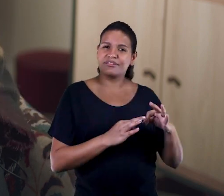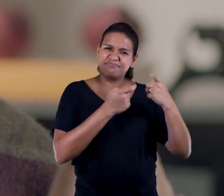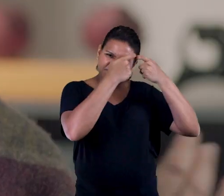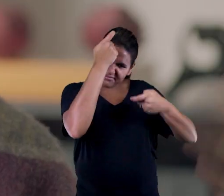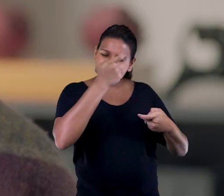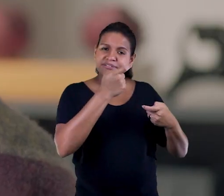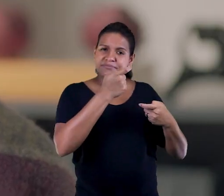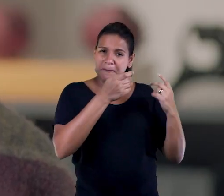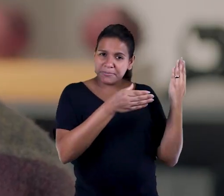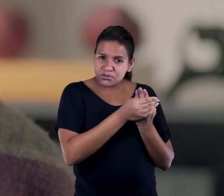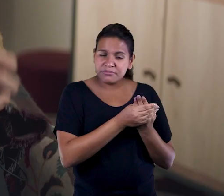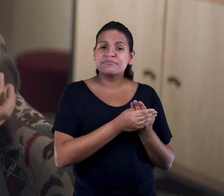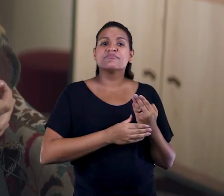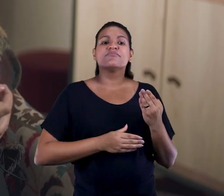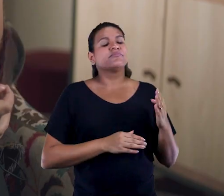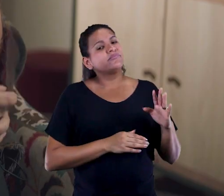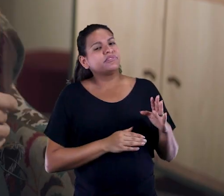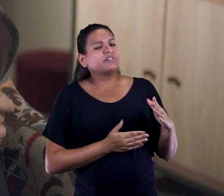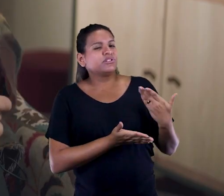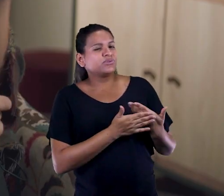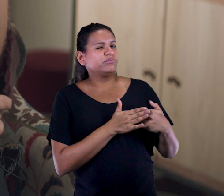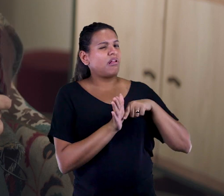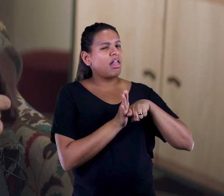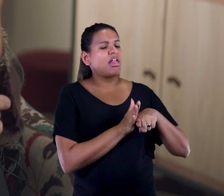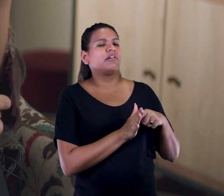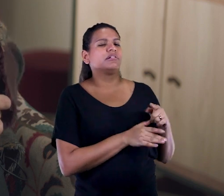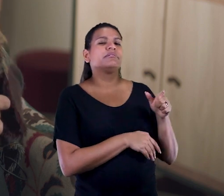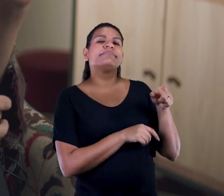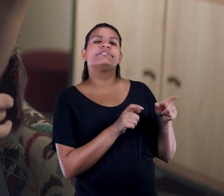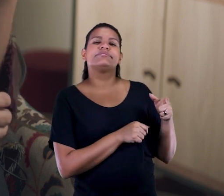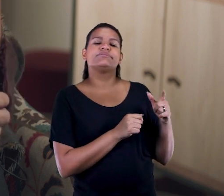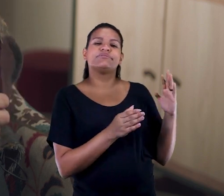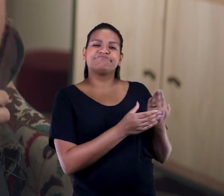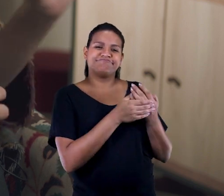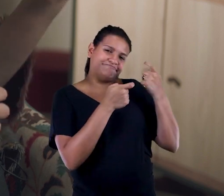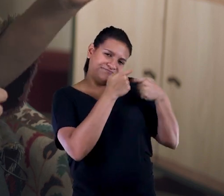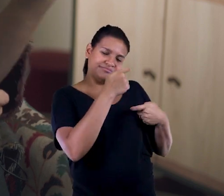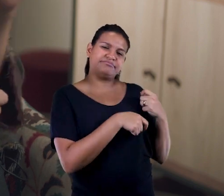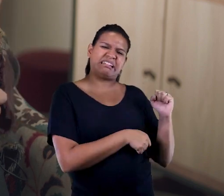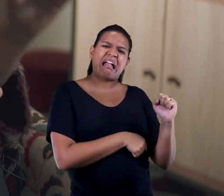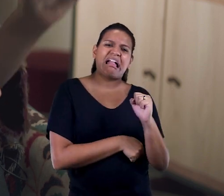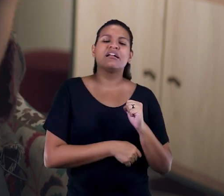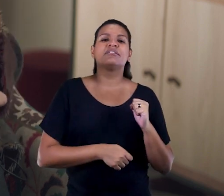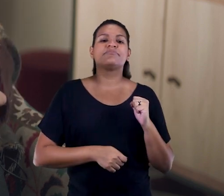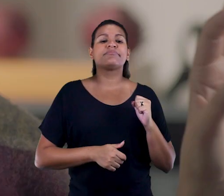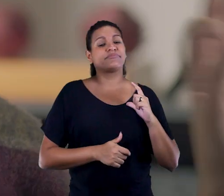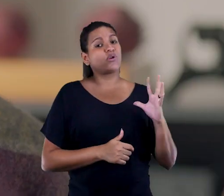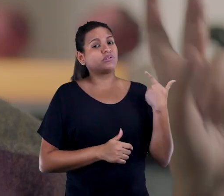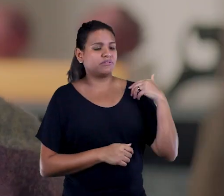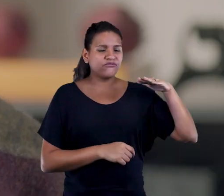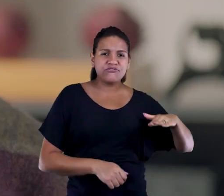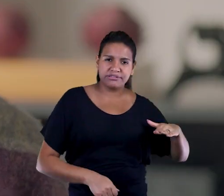mesmo, com maus tratos de animais. Principalmente nos estudos de serial killers e tal, muitas vezes eles têm algum momento na infância,